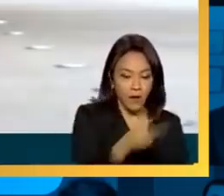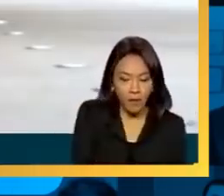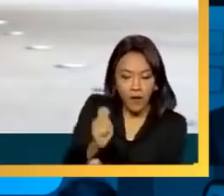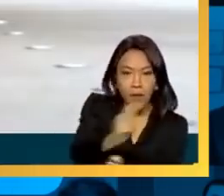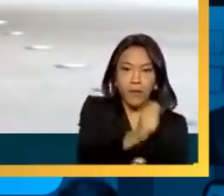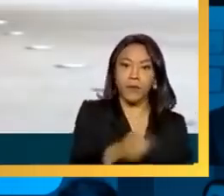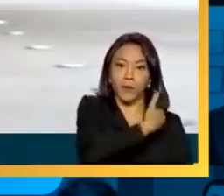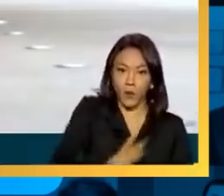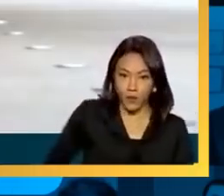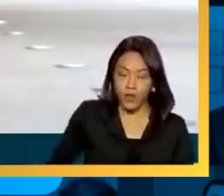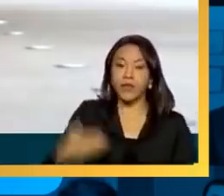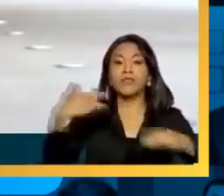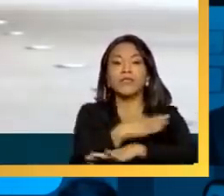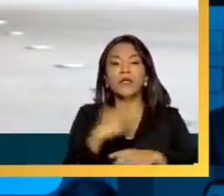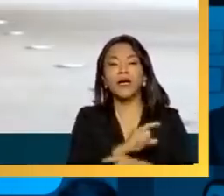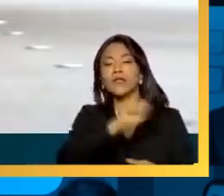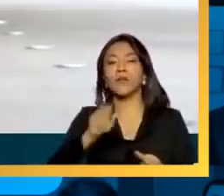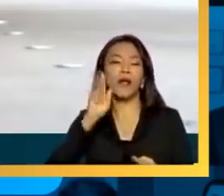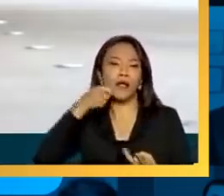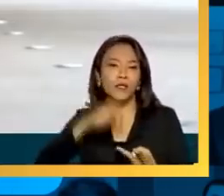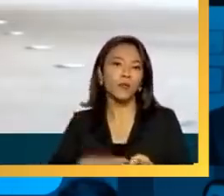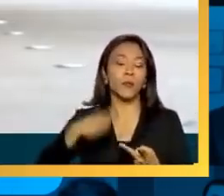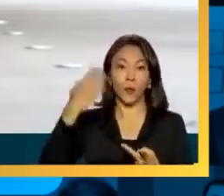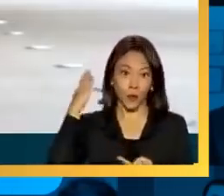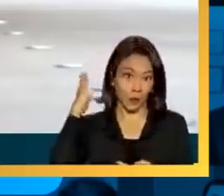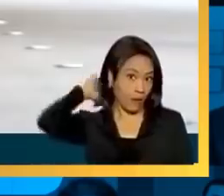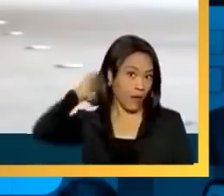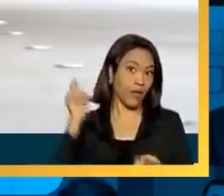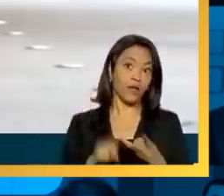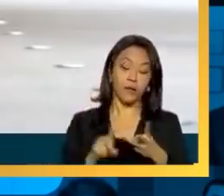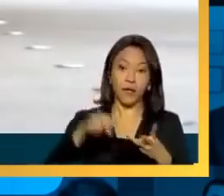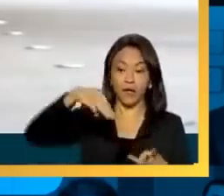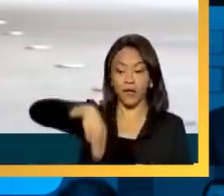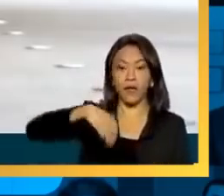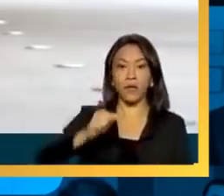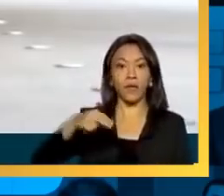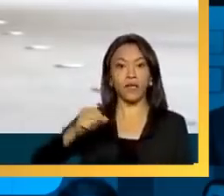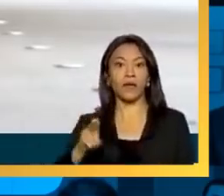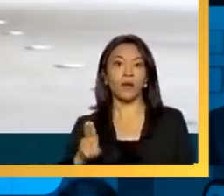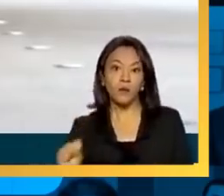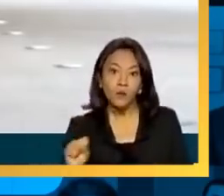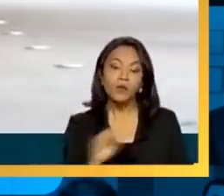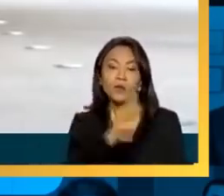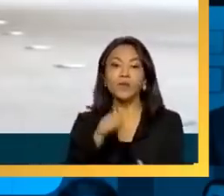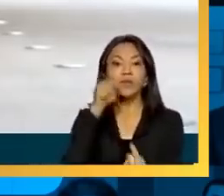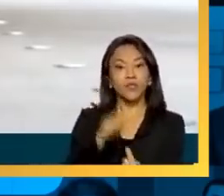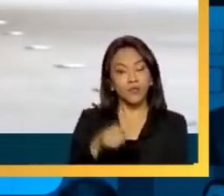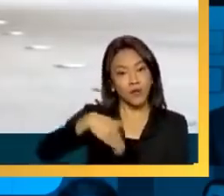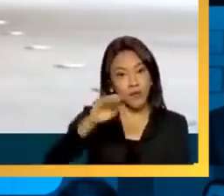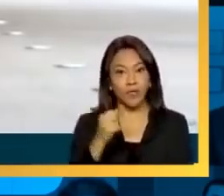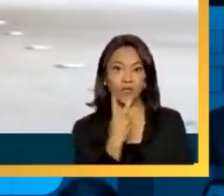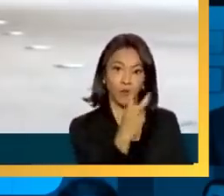localizados em cidades como Aracaju, Belém e Manaus. A expectativa é gerar mais de 2